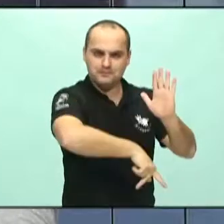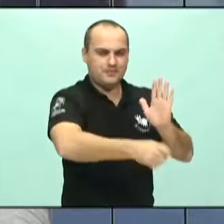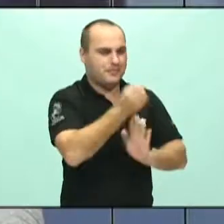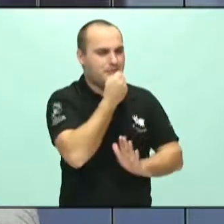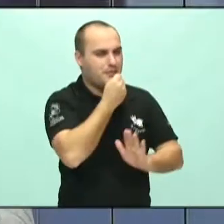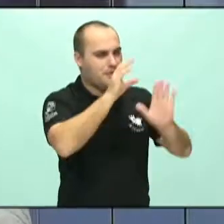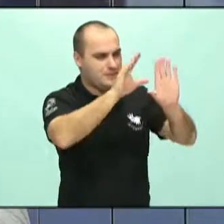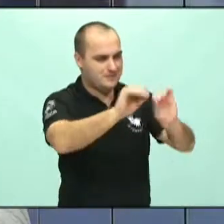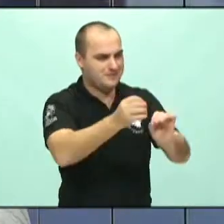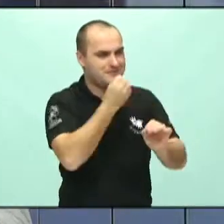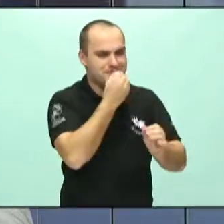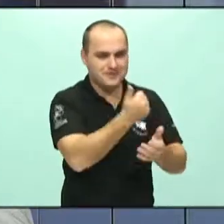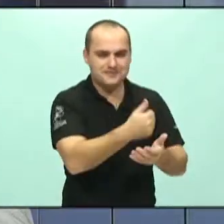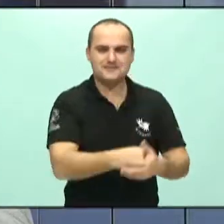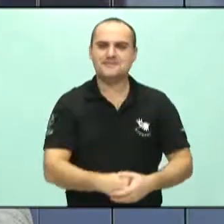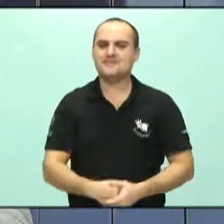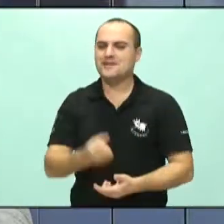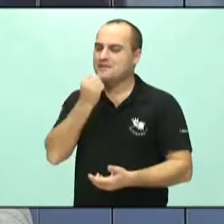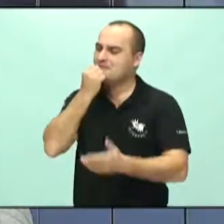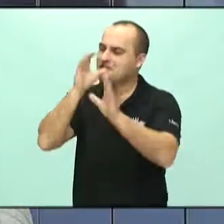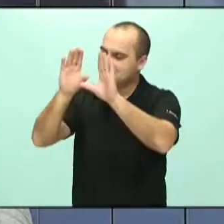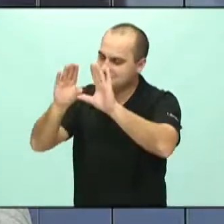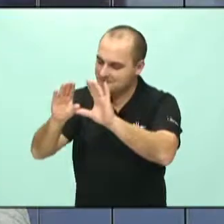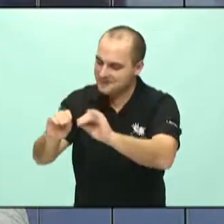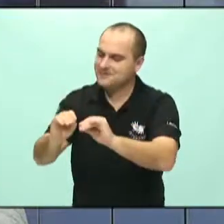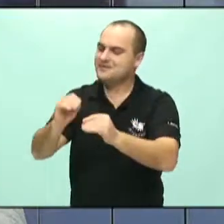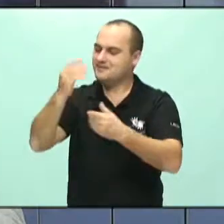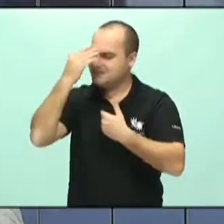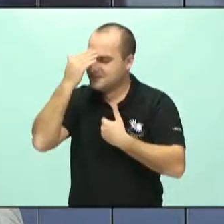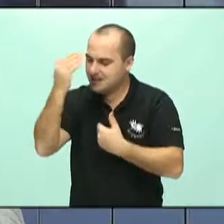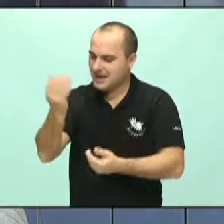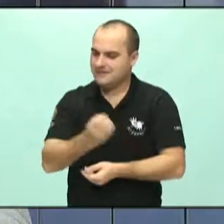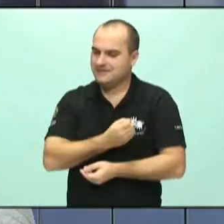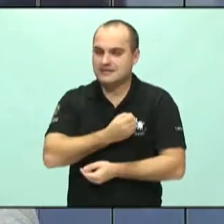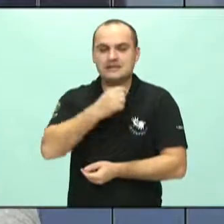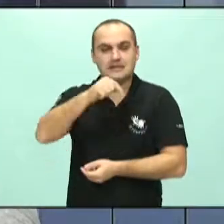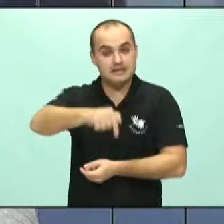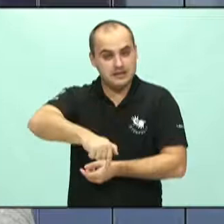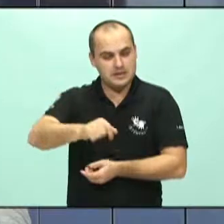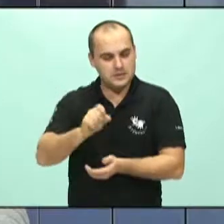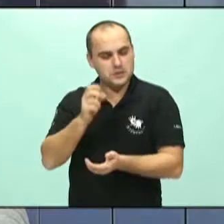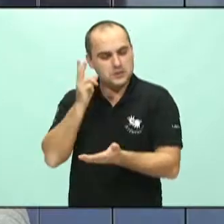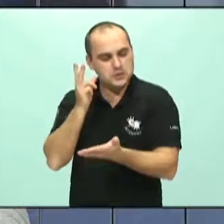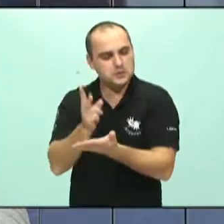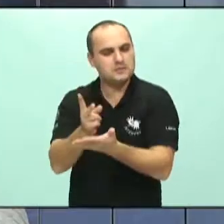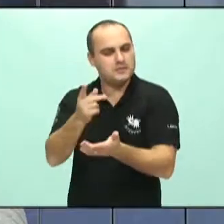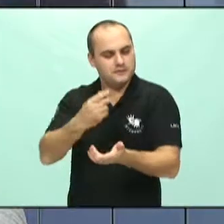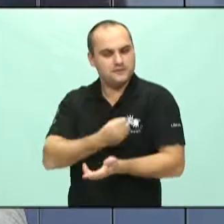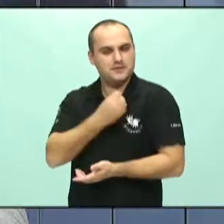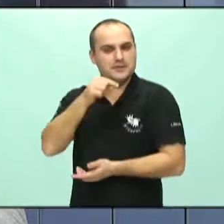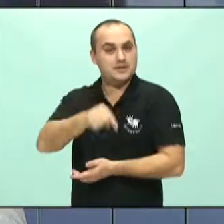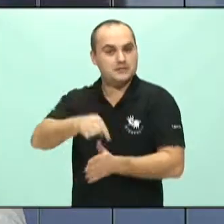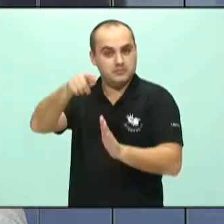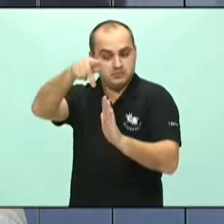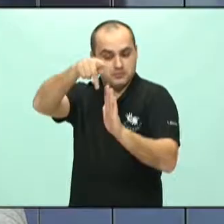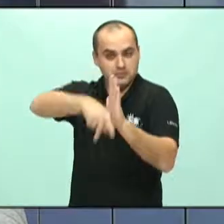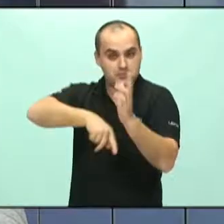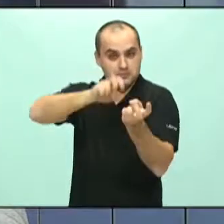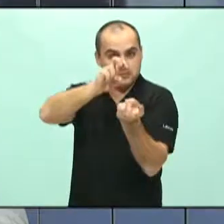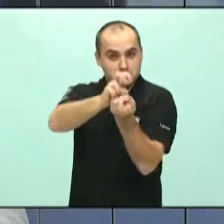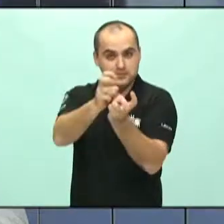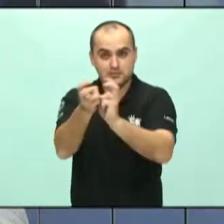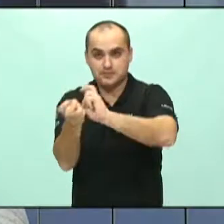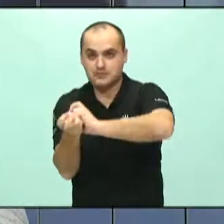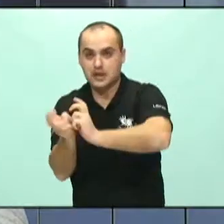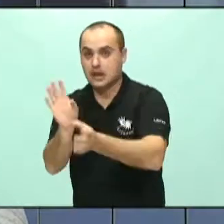Boa noite, Maurício. Boa noite aos telespectadores da TV Câmara. Então, estamos aqui com esse projeto aí, né, que é inovador, da capoeira nas